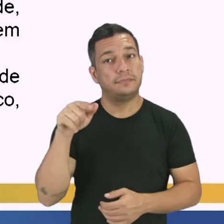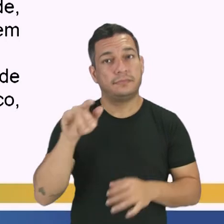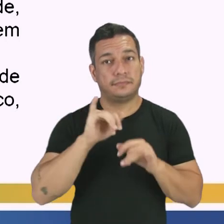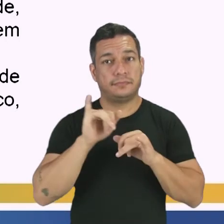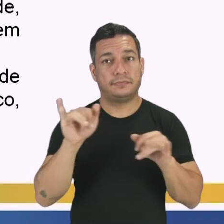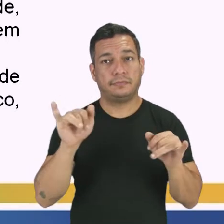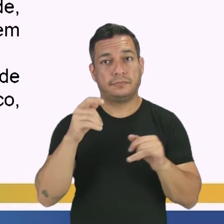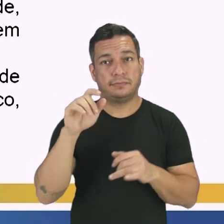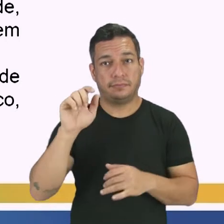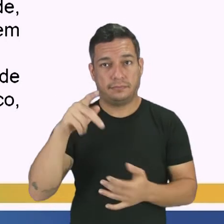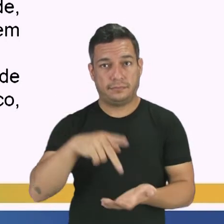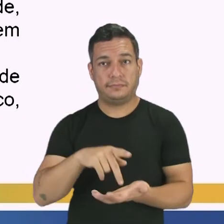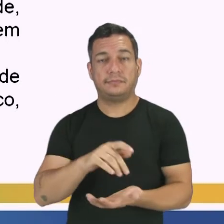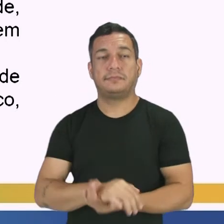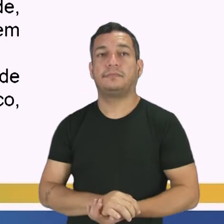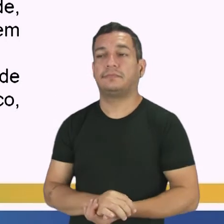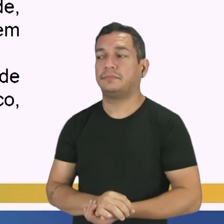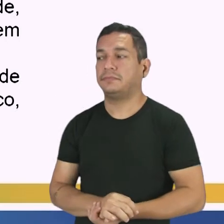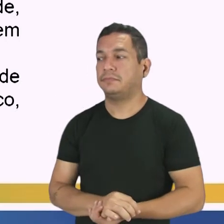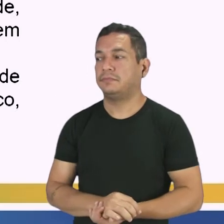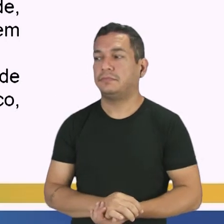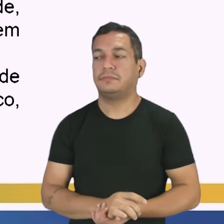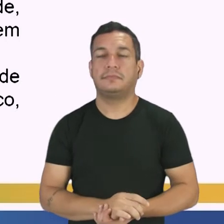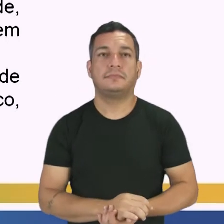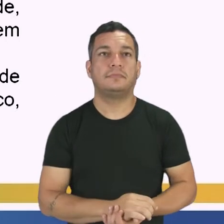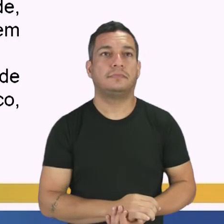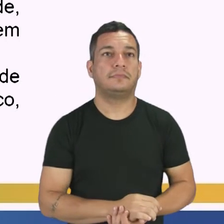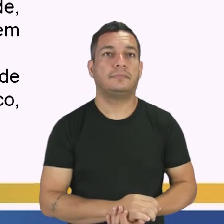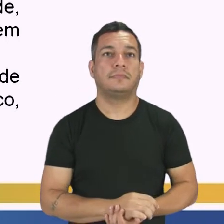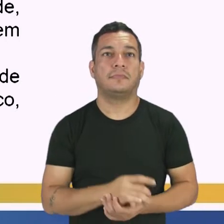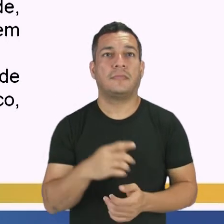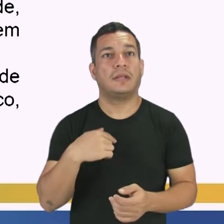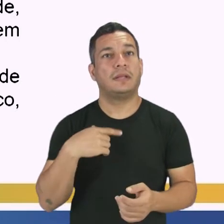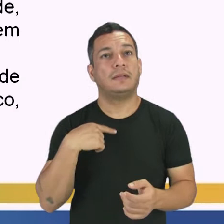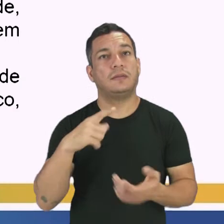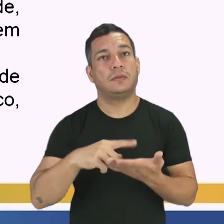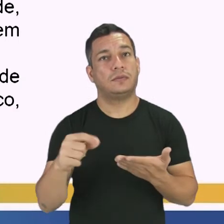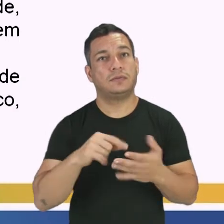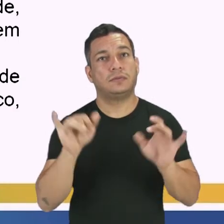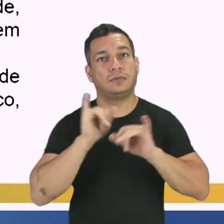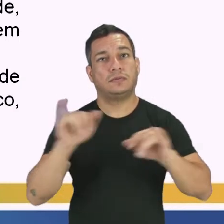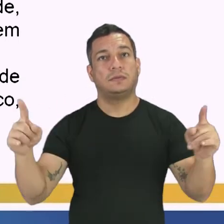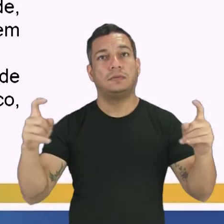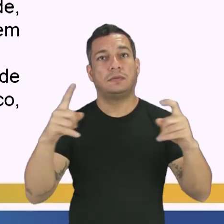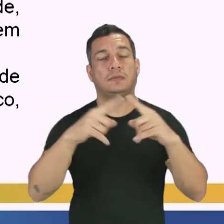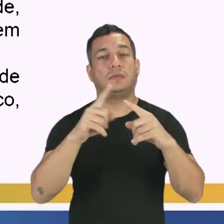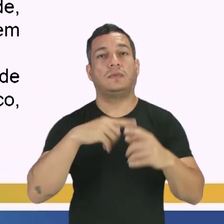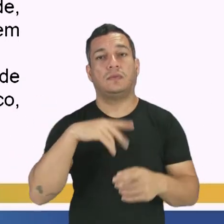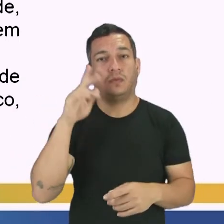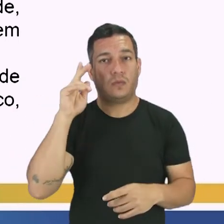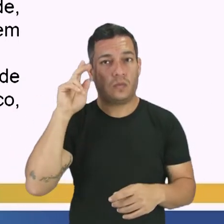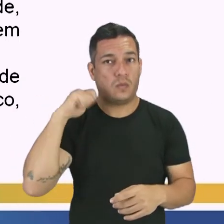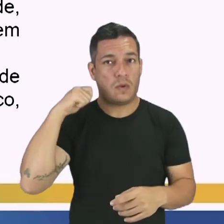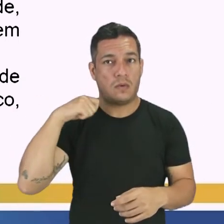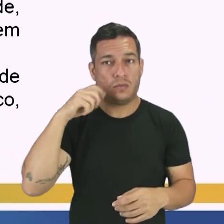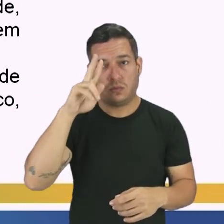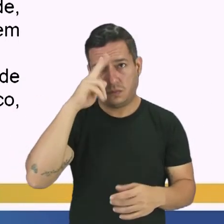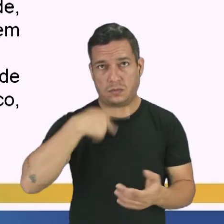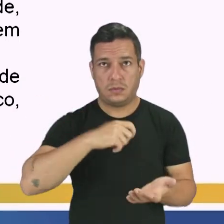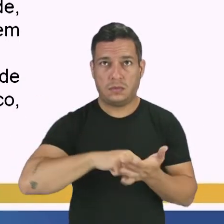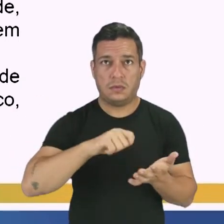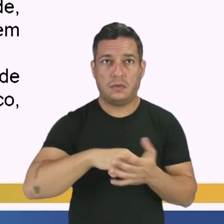é verdadeira, ok? Na próxima. Por se tratar de um artigo de divulgação científica, o autor tem a finalidade de